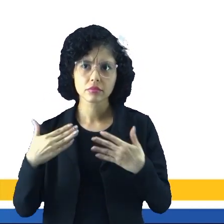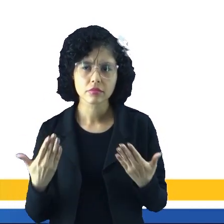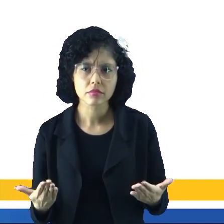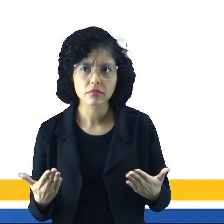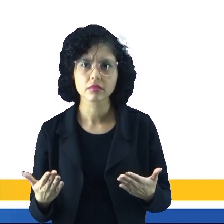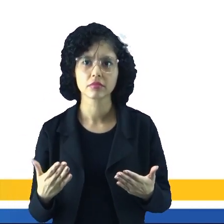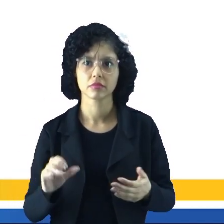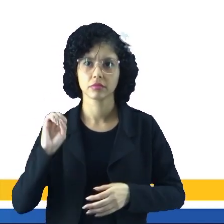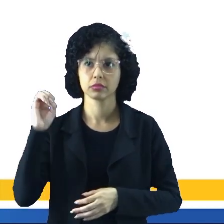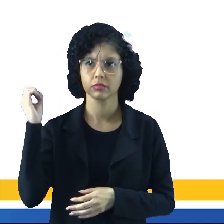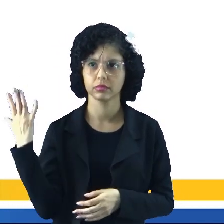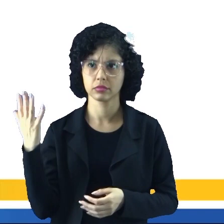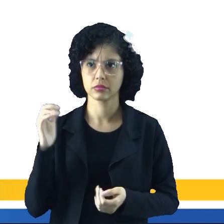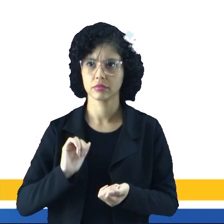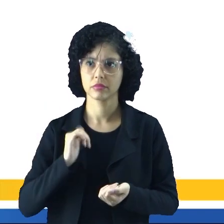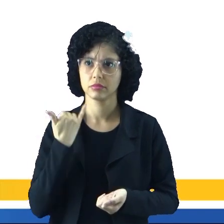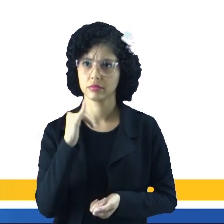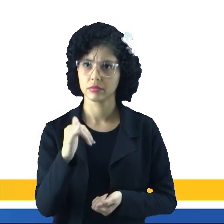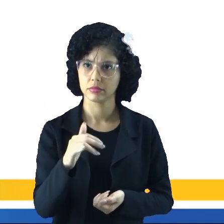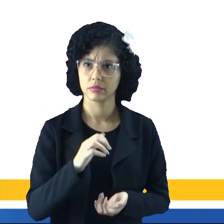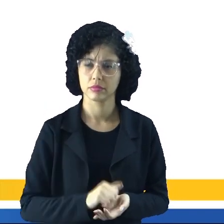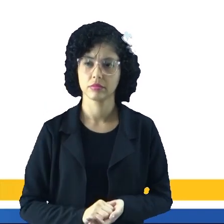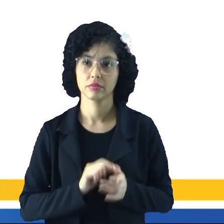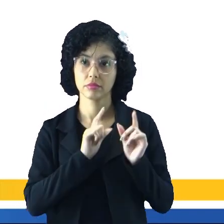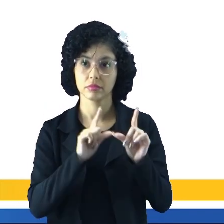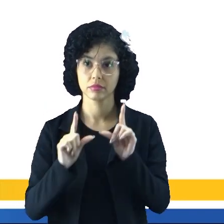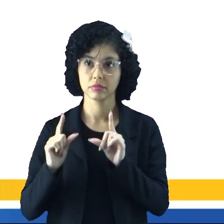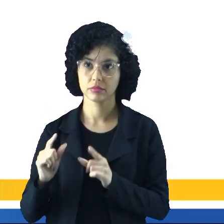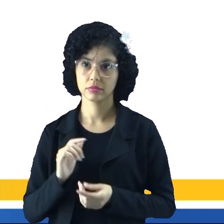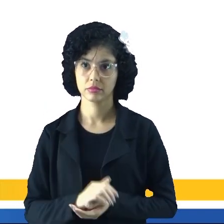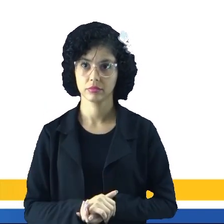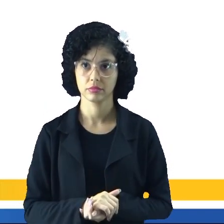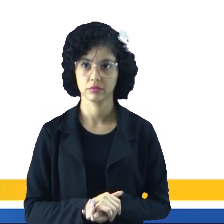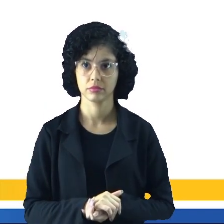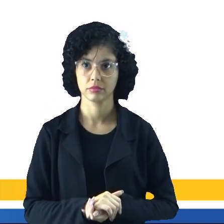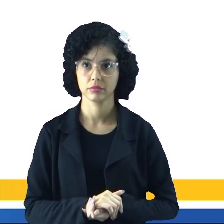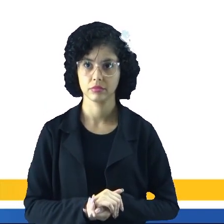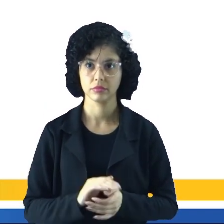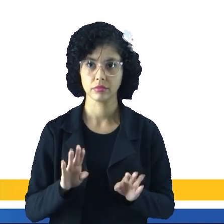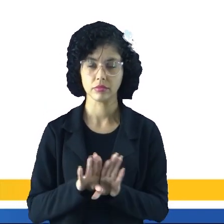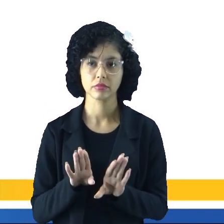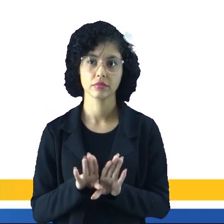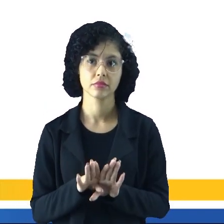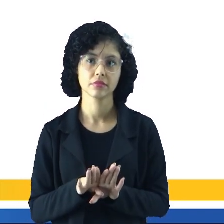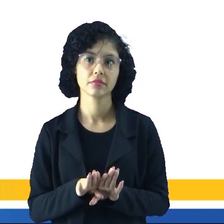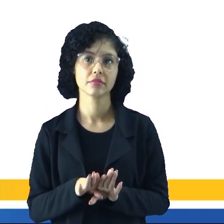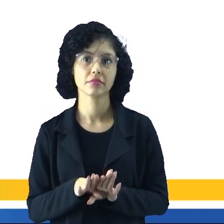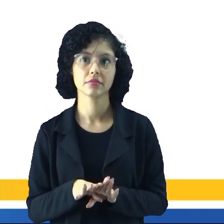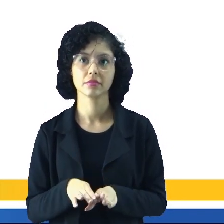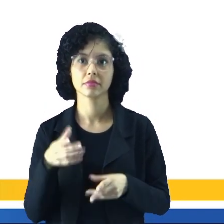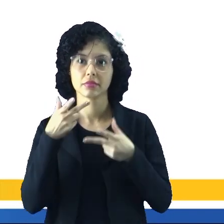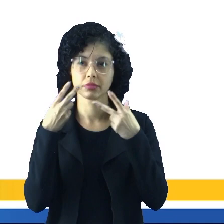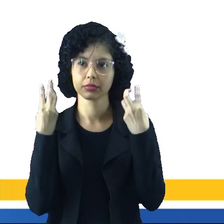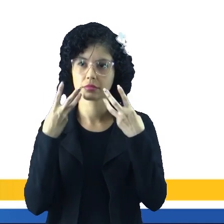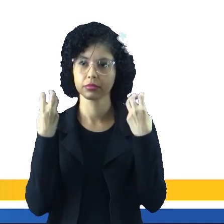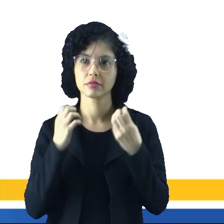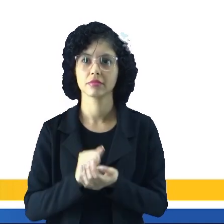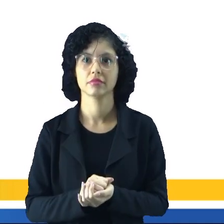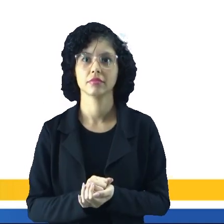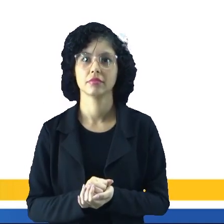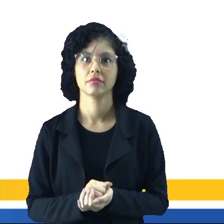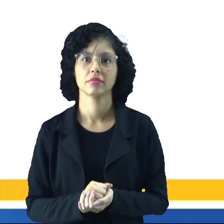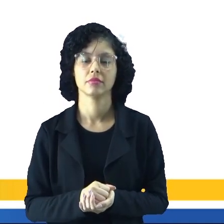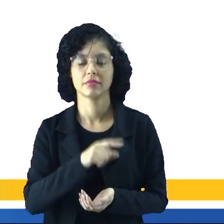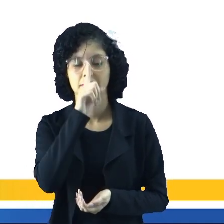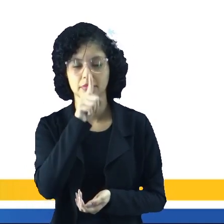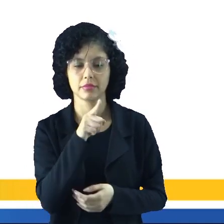qual motivo ocorre a eletrização ilustrada na tirinha? Então nós temos ali o Garfield, né? Está se aproximando ali